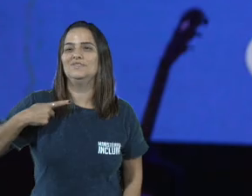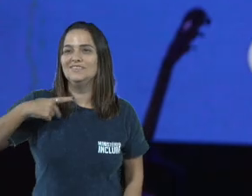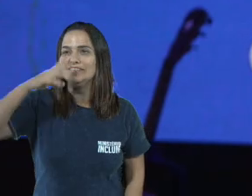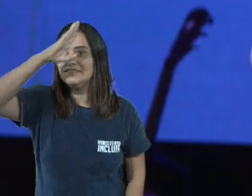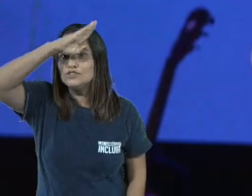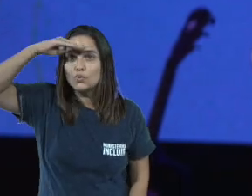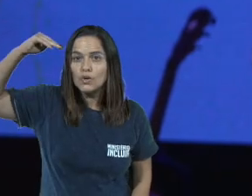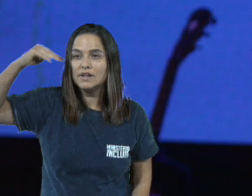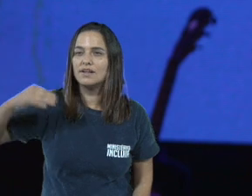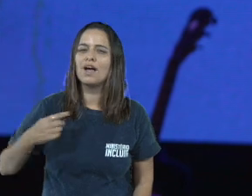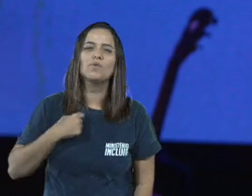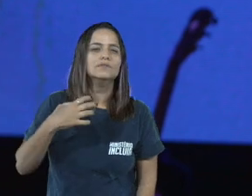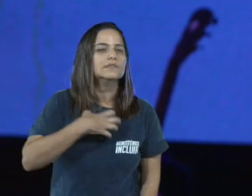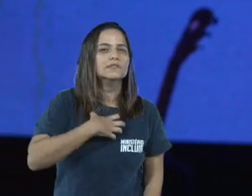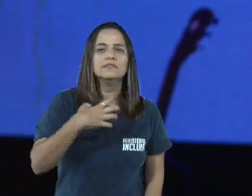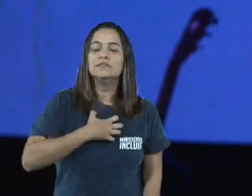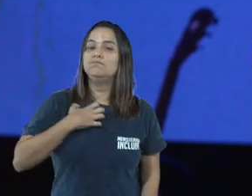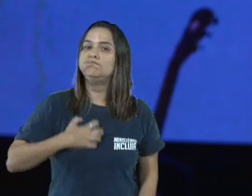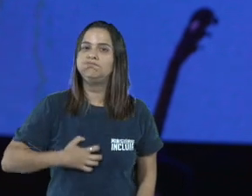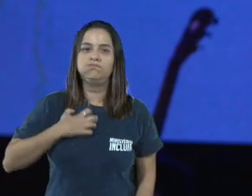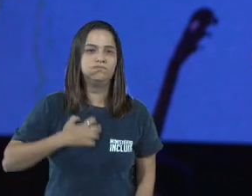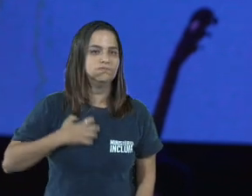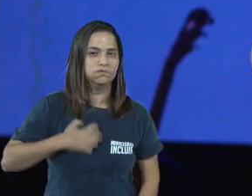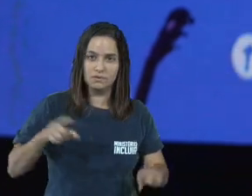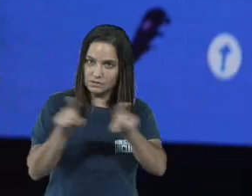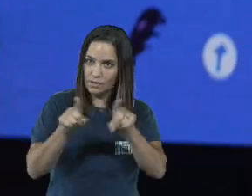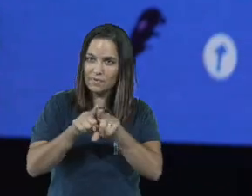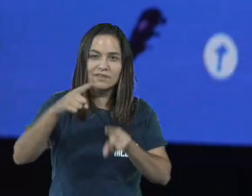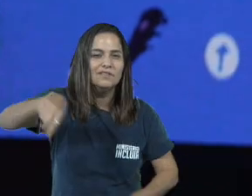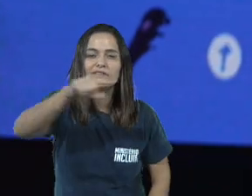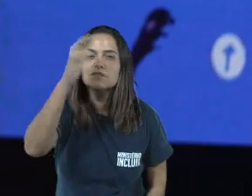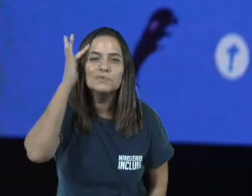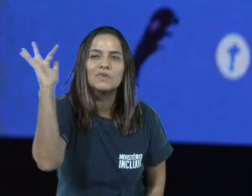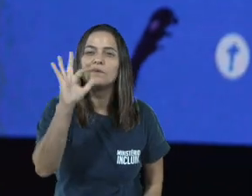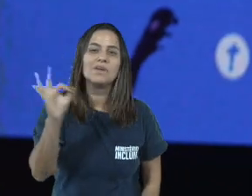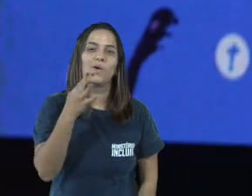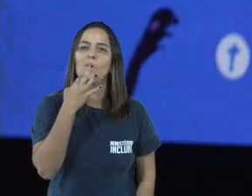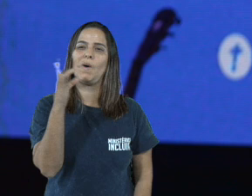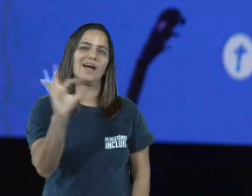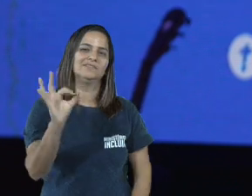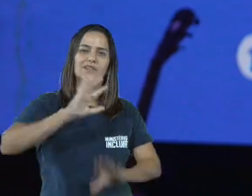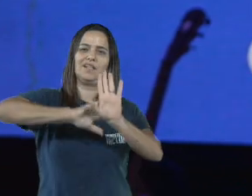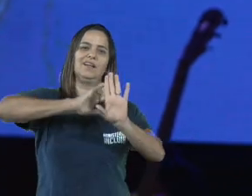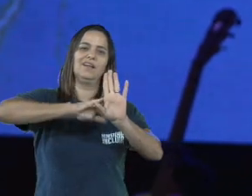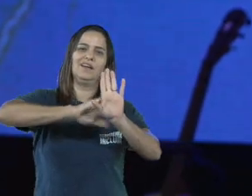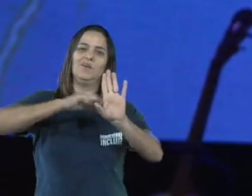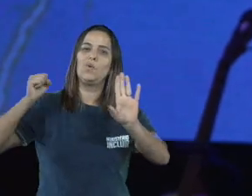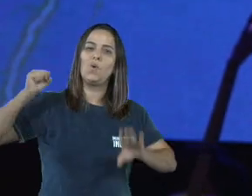ler uma porcaria de um livro para entender o que é o Marxismo que o comunismo EA maldição que essa desgraça trazendo para nossa